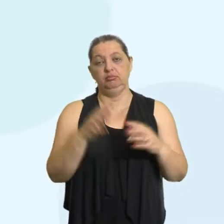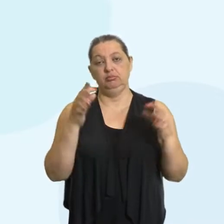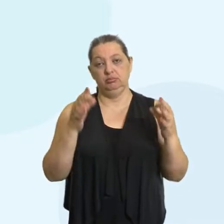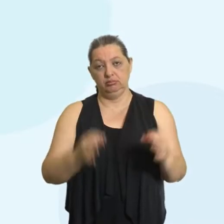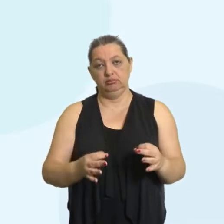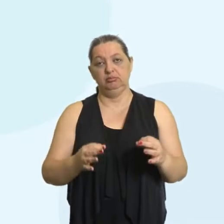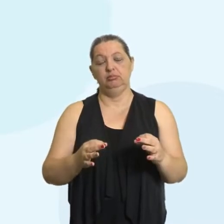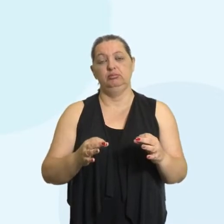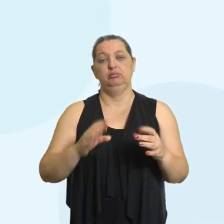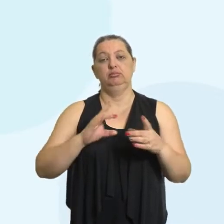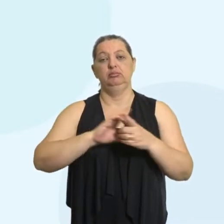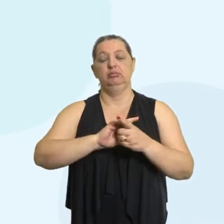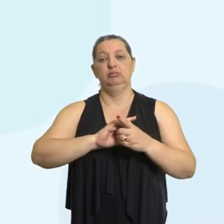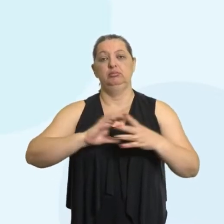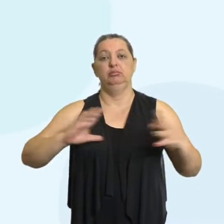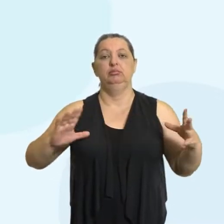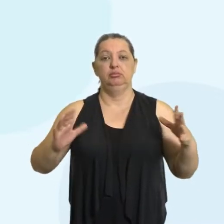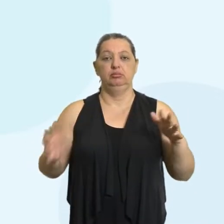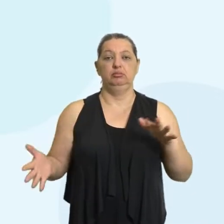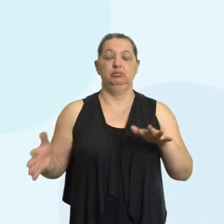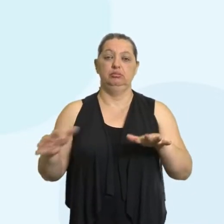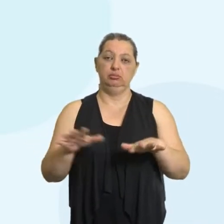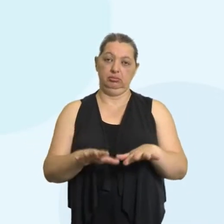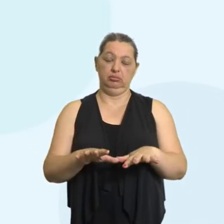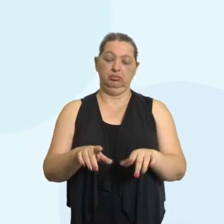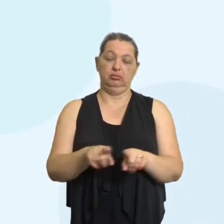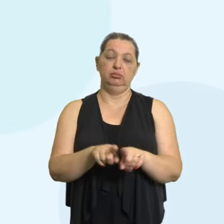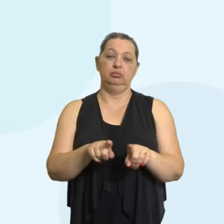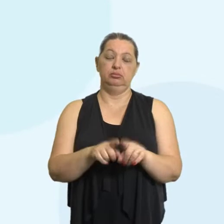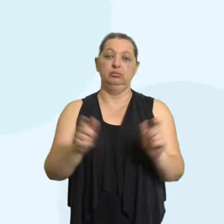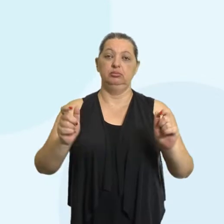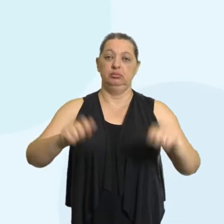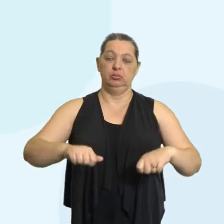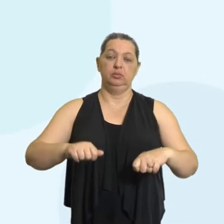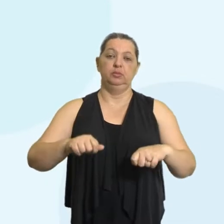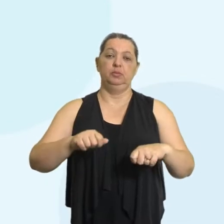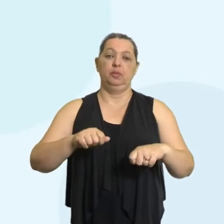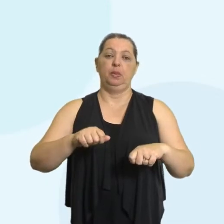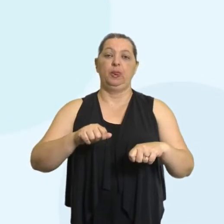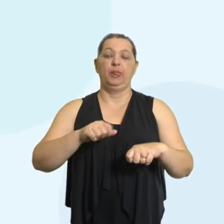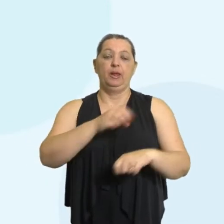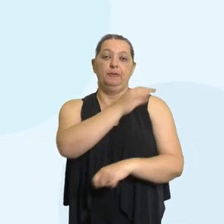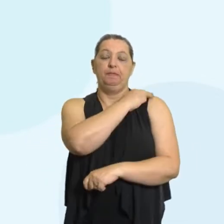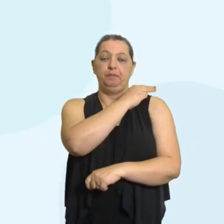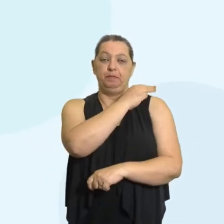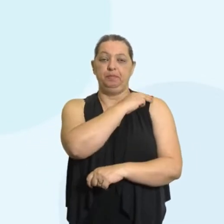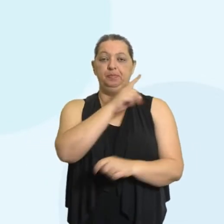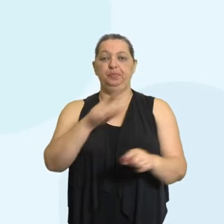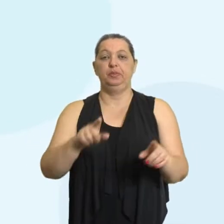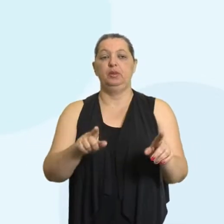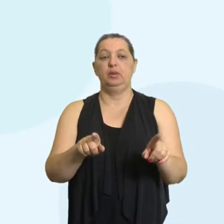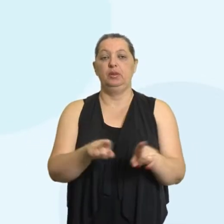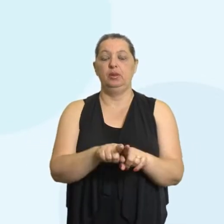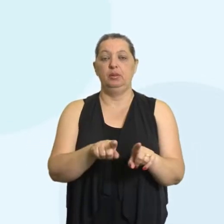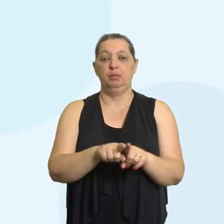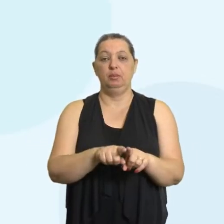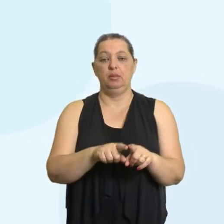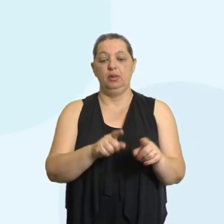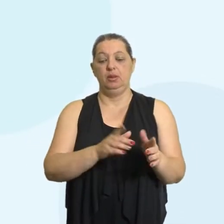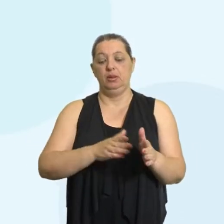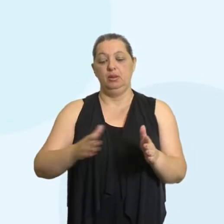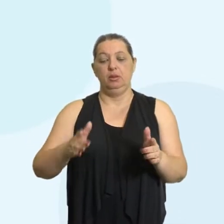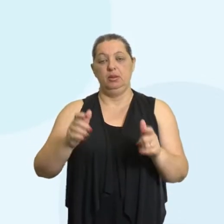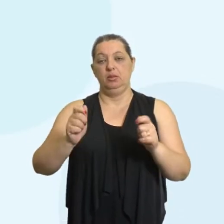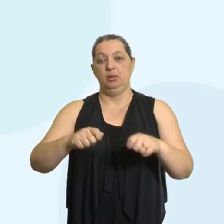democrática e inclusiva EA competência do ensino médio também a competência geral número 2 que é compreender